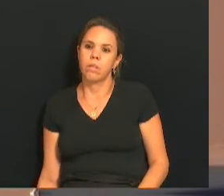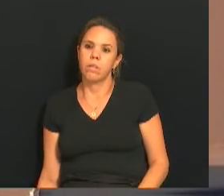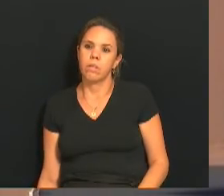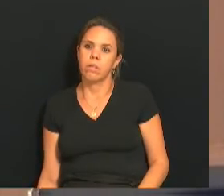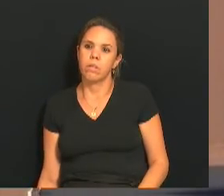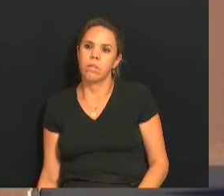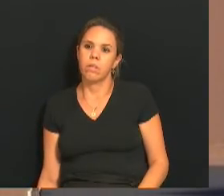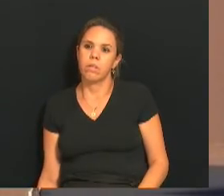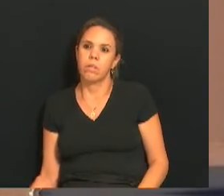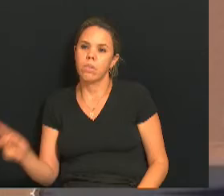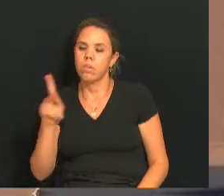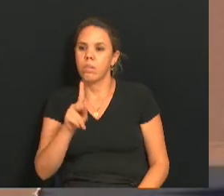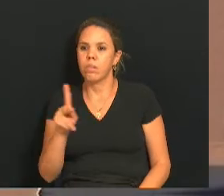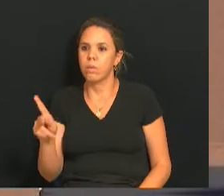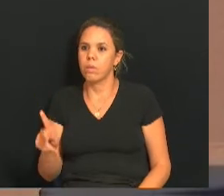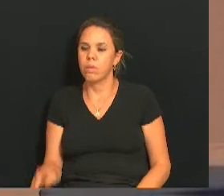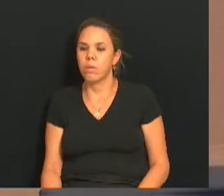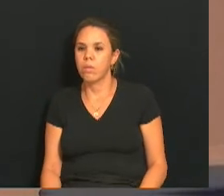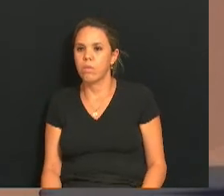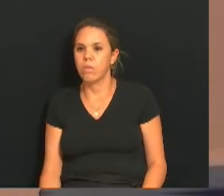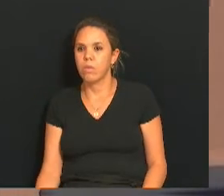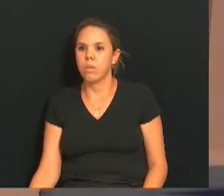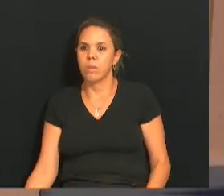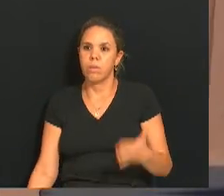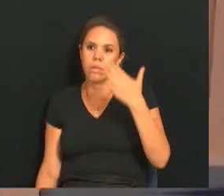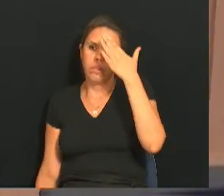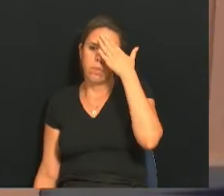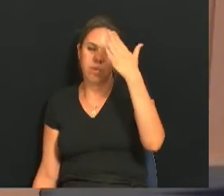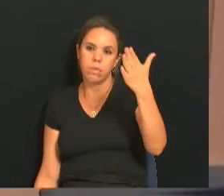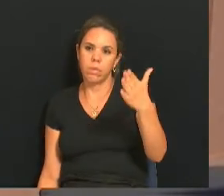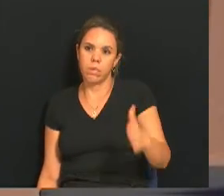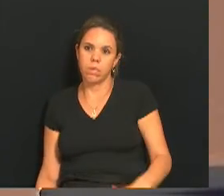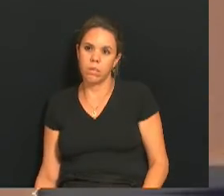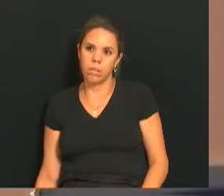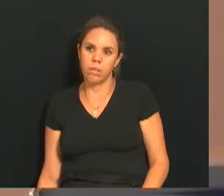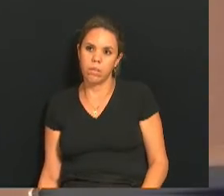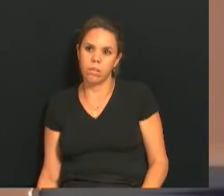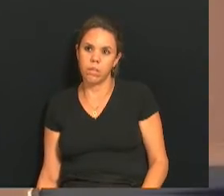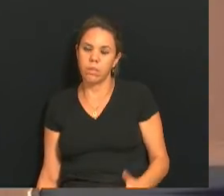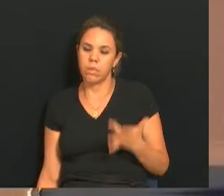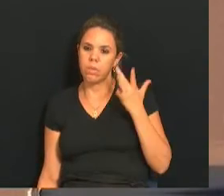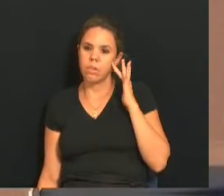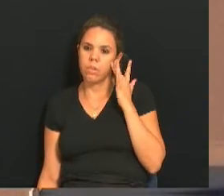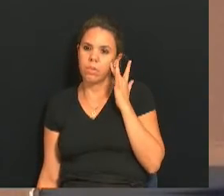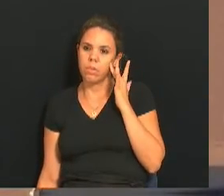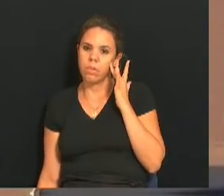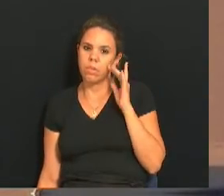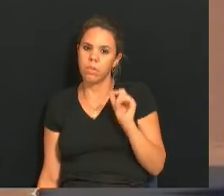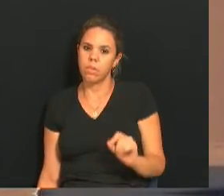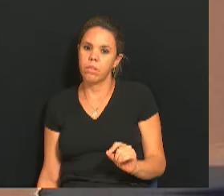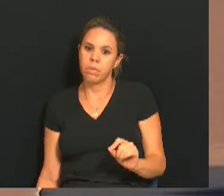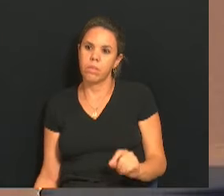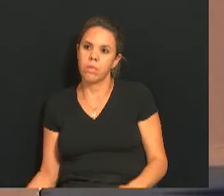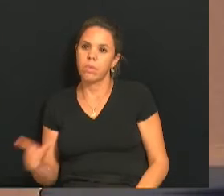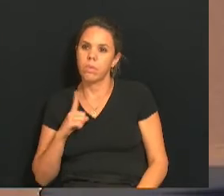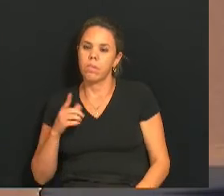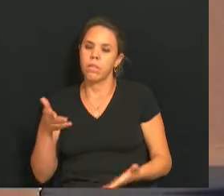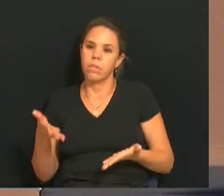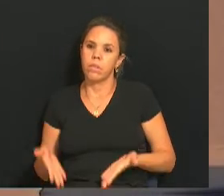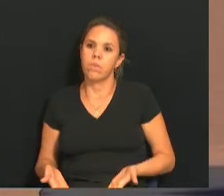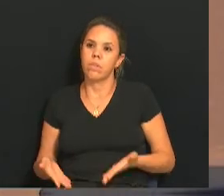Professor Marighetti, não, a gente agradece a sua intervenção. Eu acho o seguinte, nós tivemos aqui, o